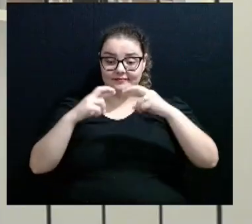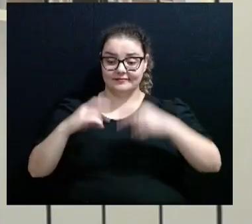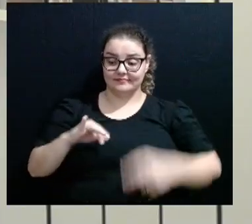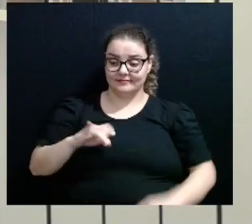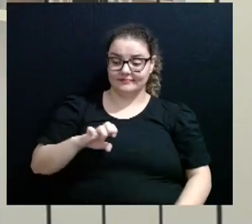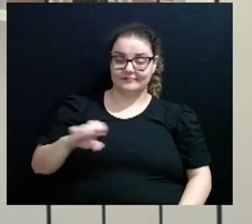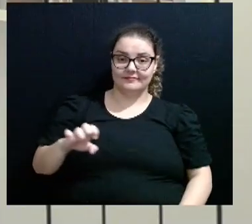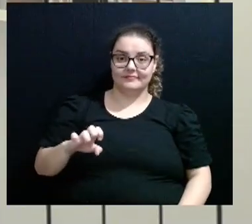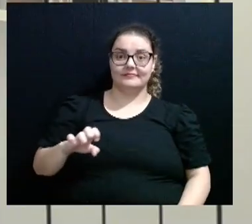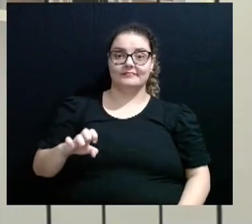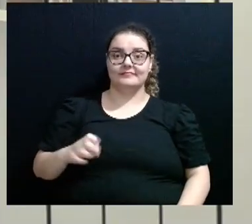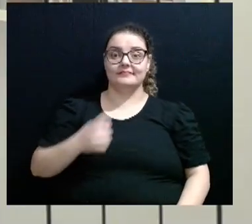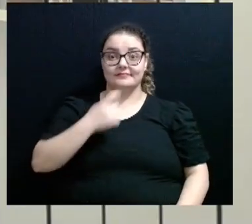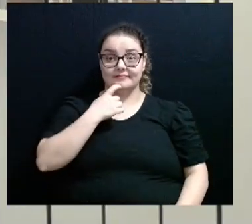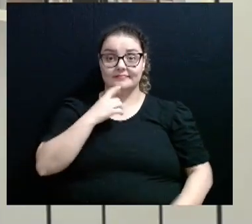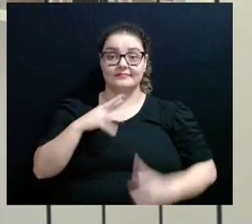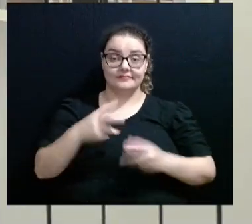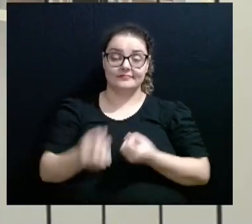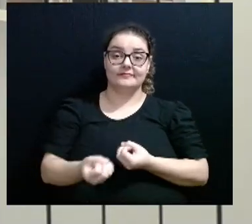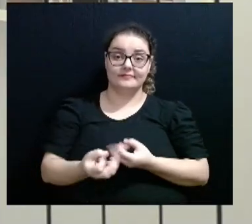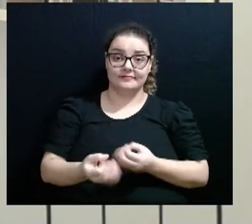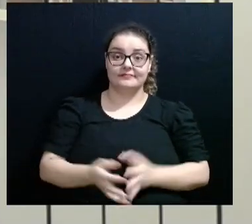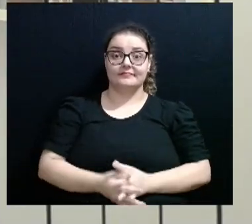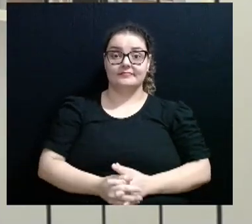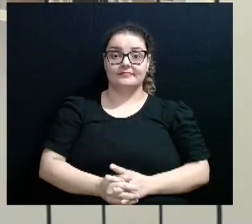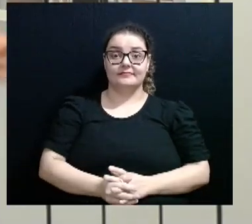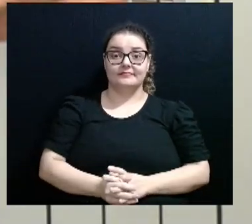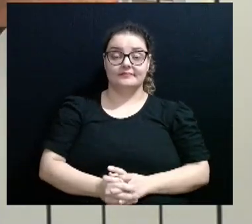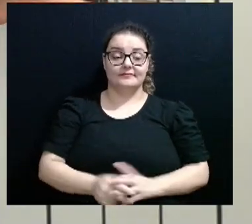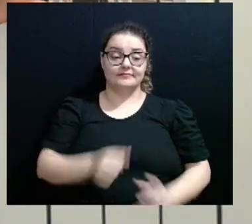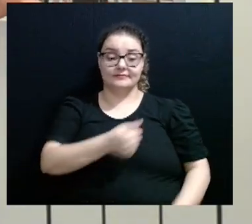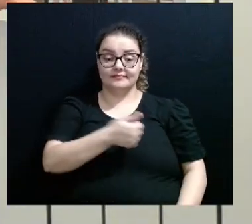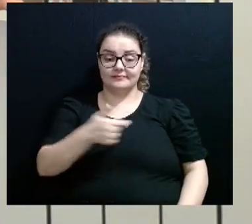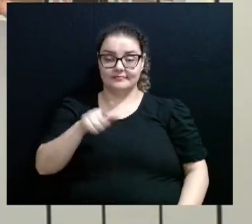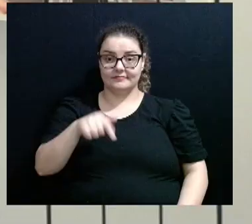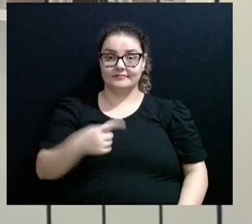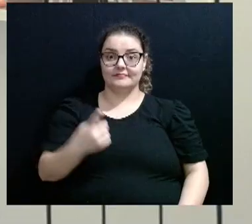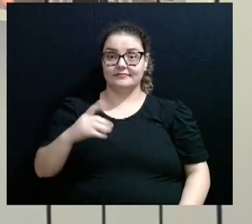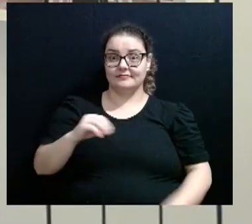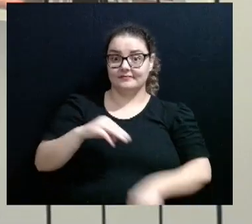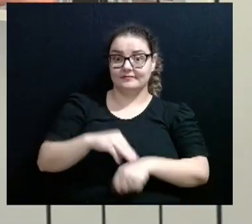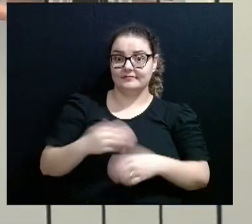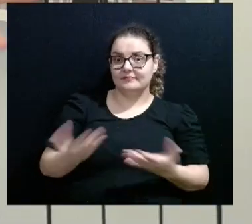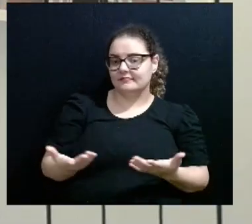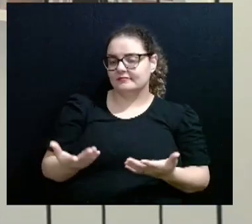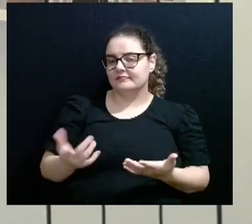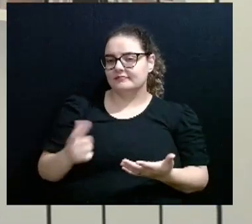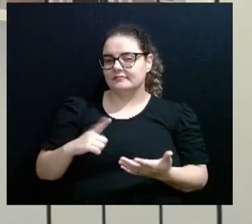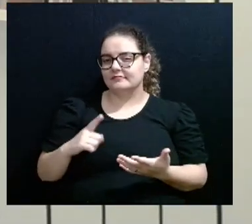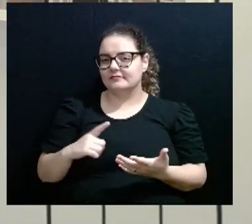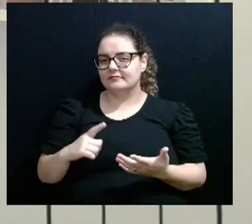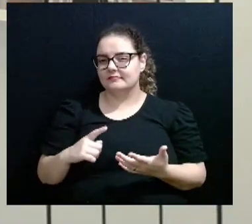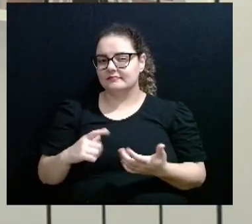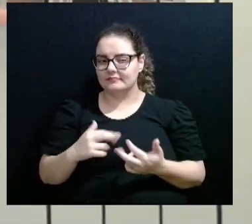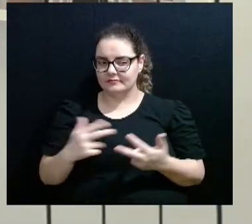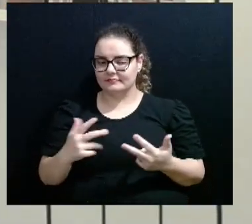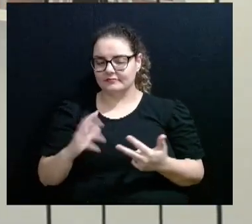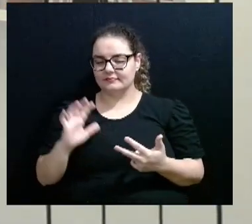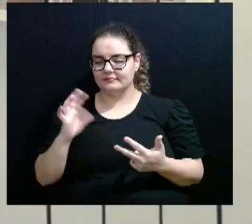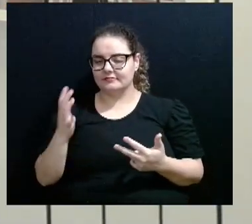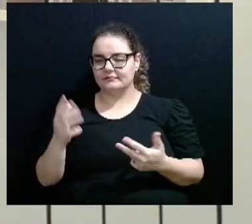pelas informações. 12:00 mais 10 minutos. Bom, existe um fenômeno recente que está sendo